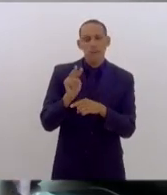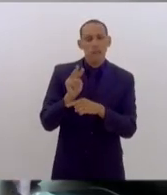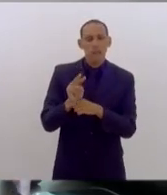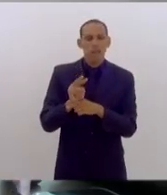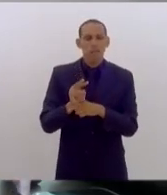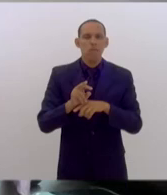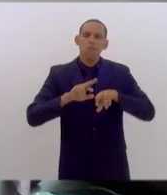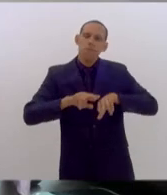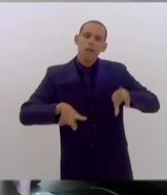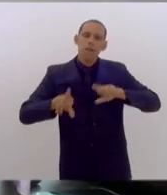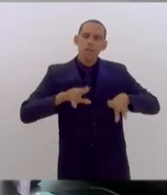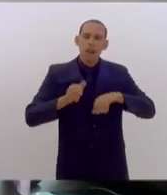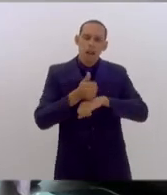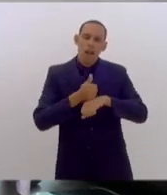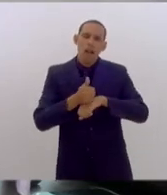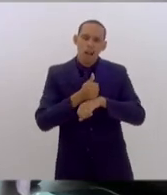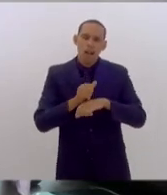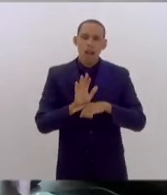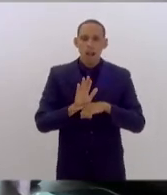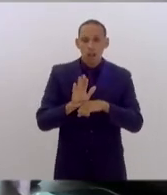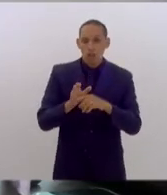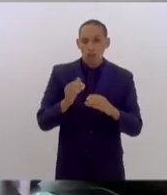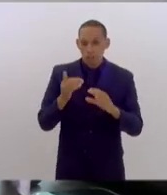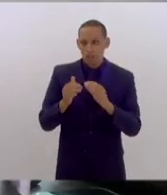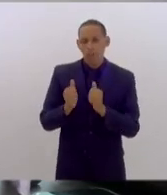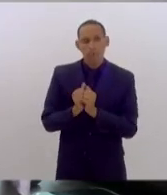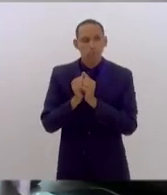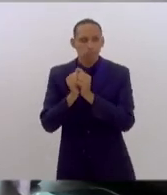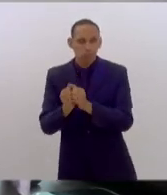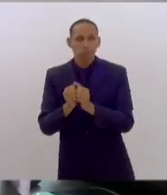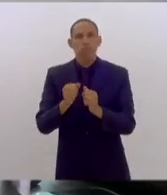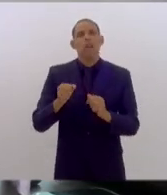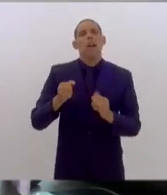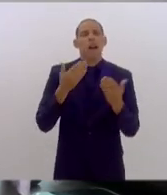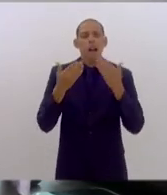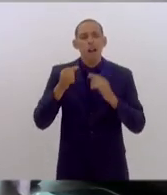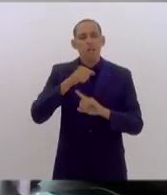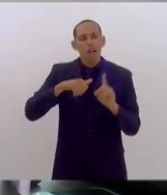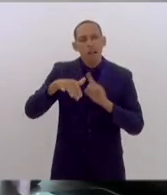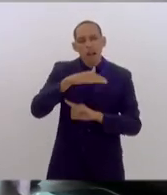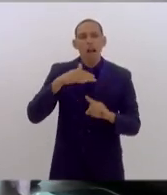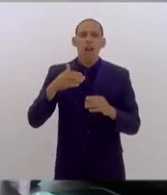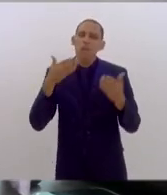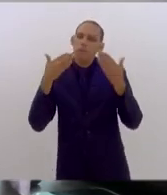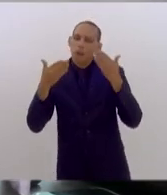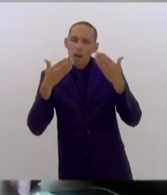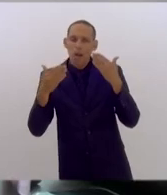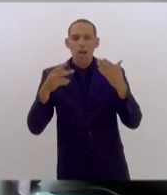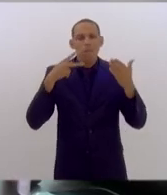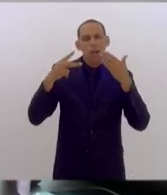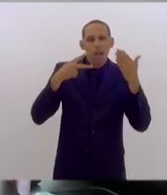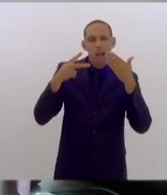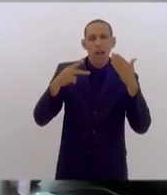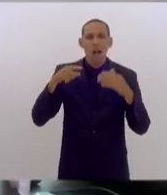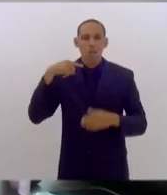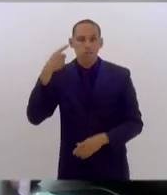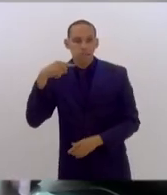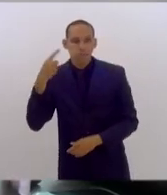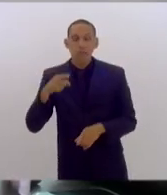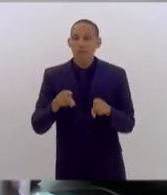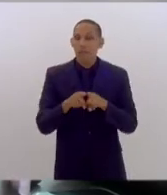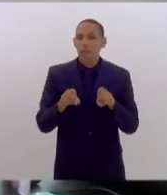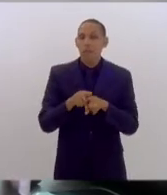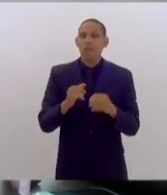mínima para acompanhamento e encaminhamento de casos assegurada a participação de assistente social psicólogo psiquiatra advogado entre outros membros e ao Instituto